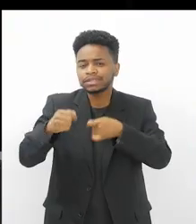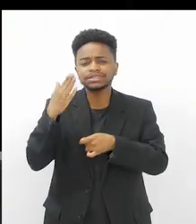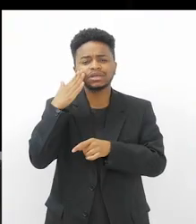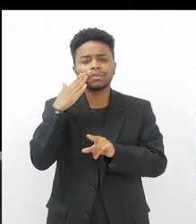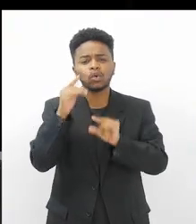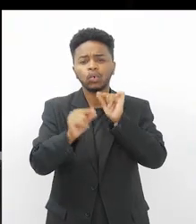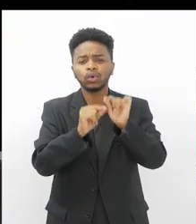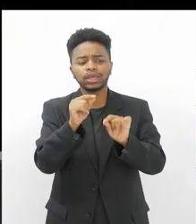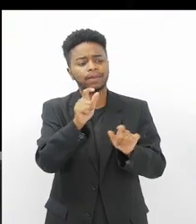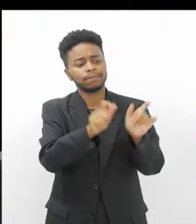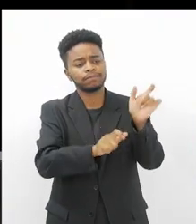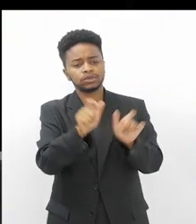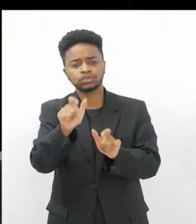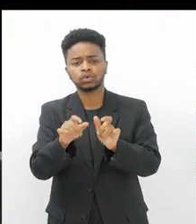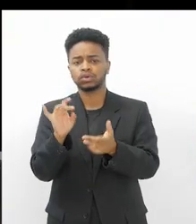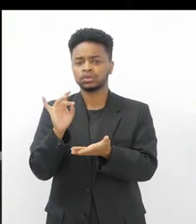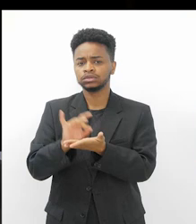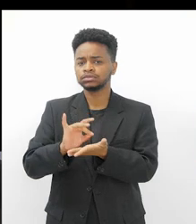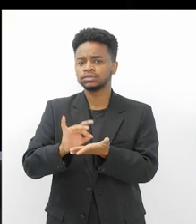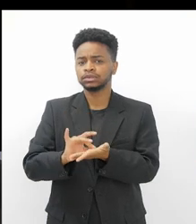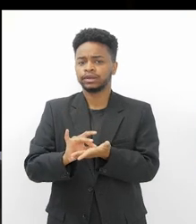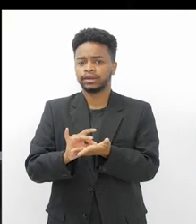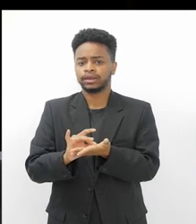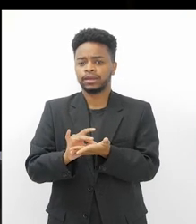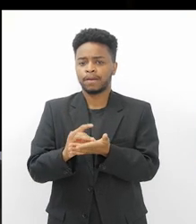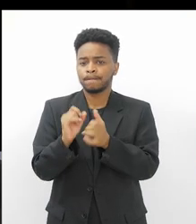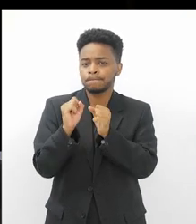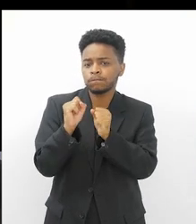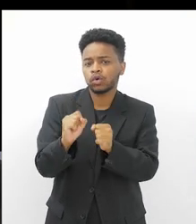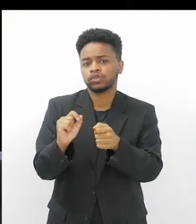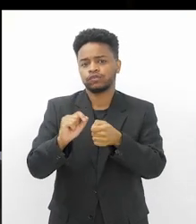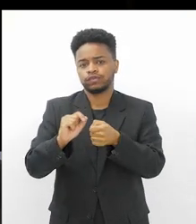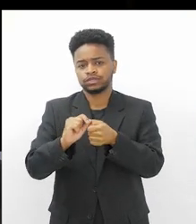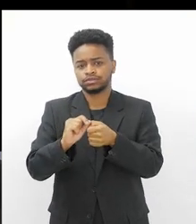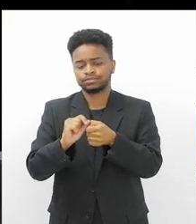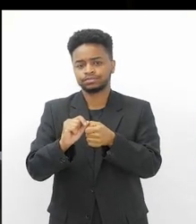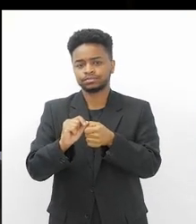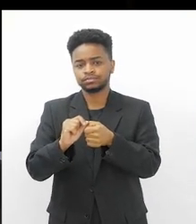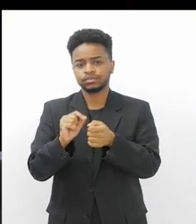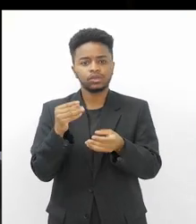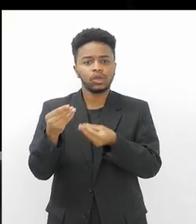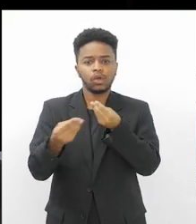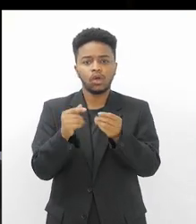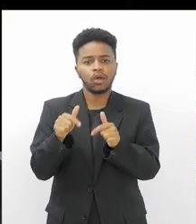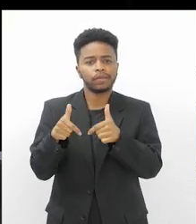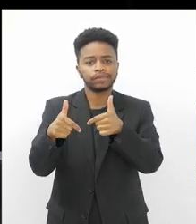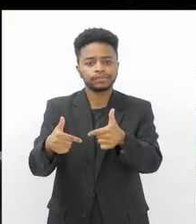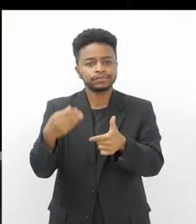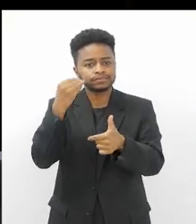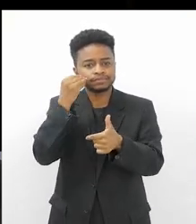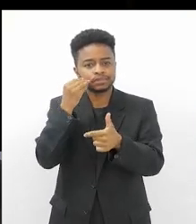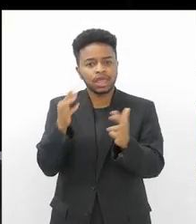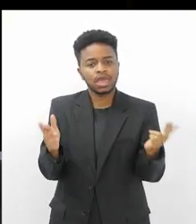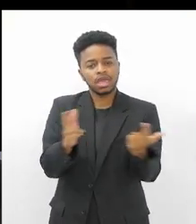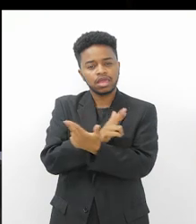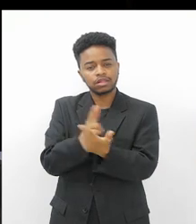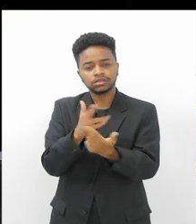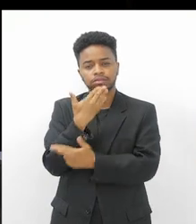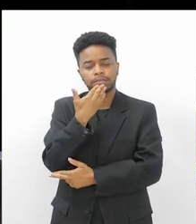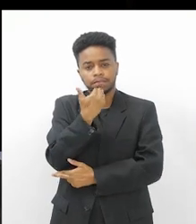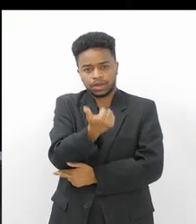E saber o que, que as pessoas efetivamente podem fazer para ter